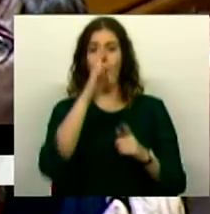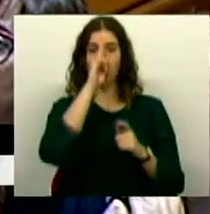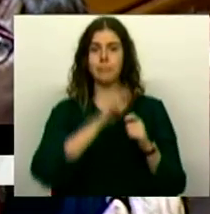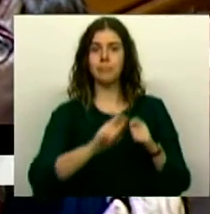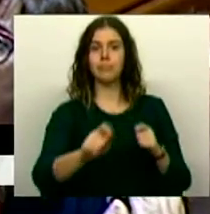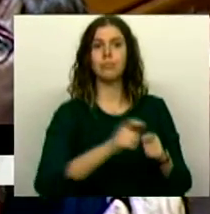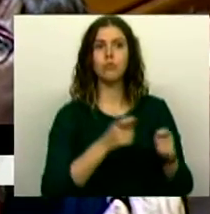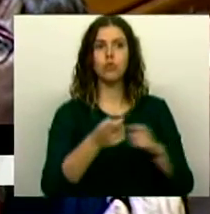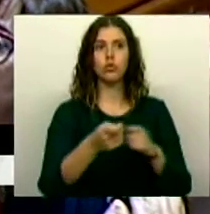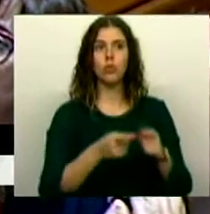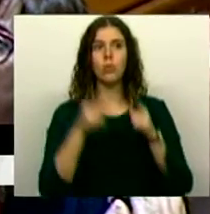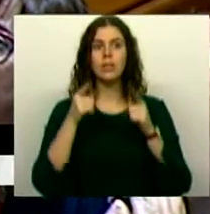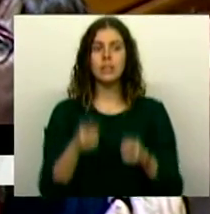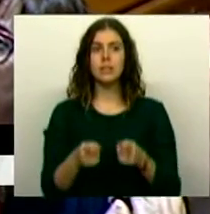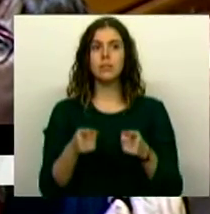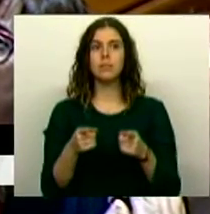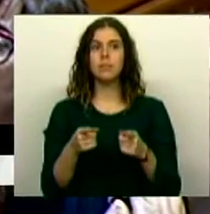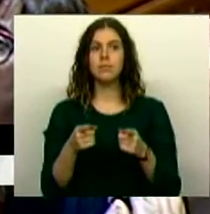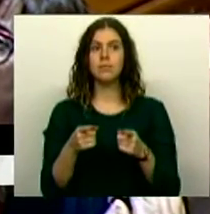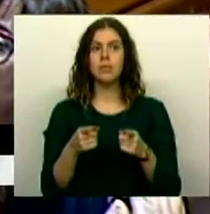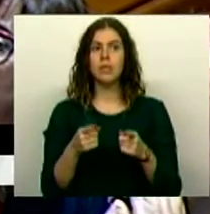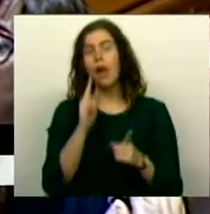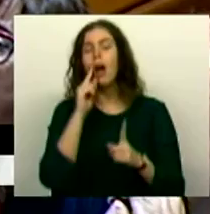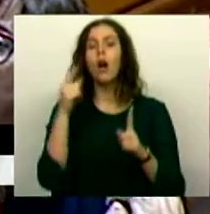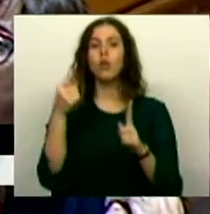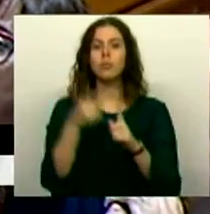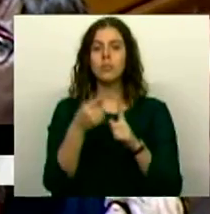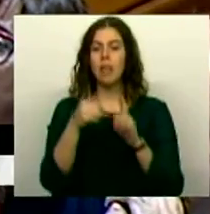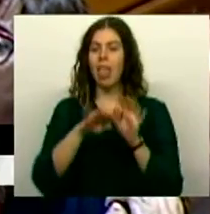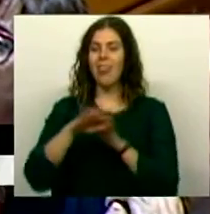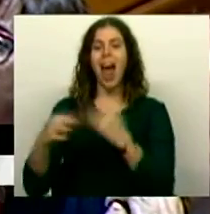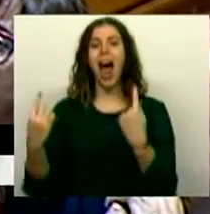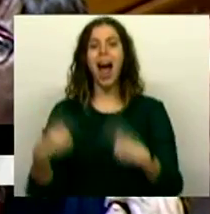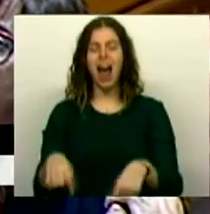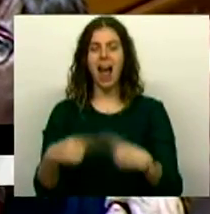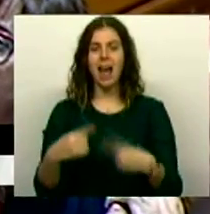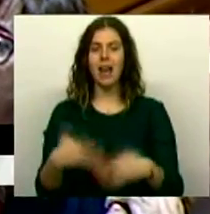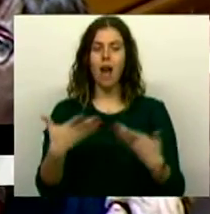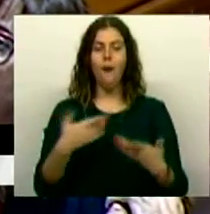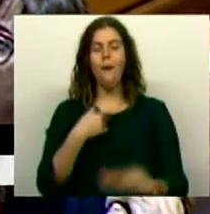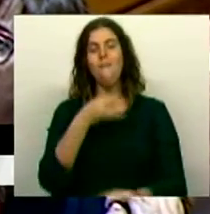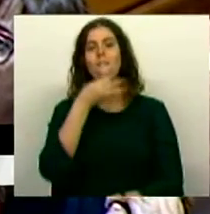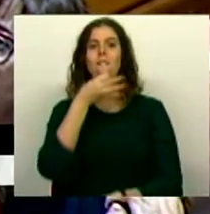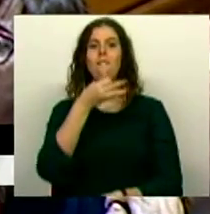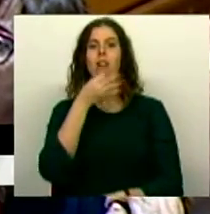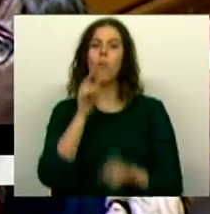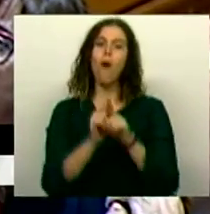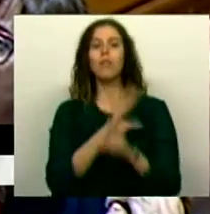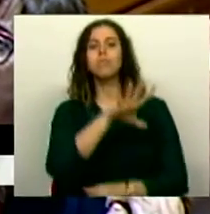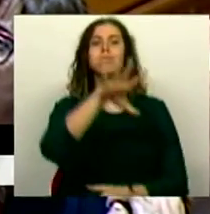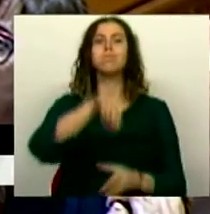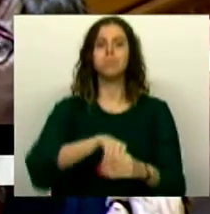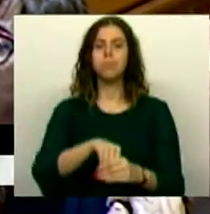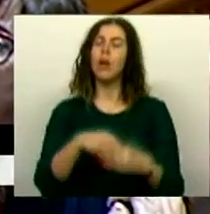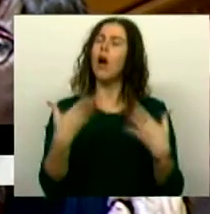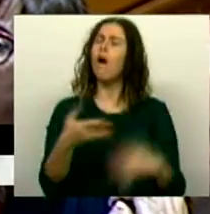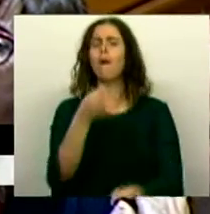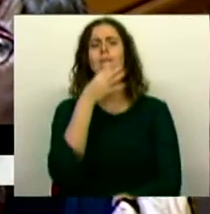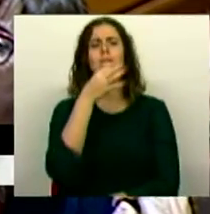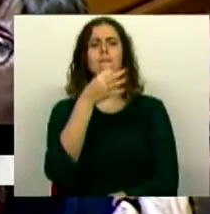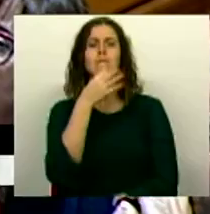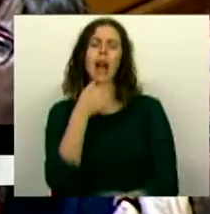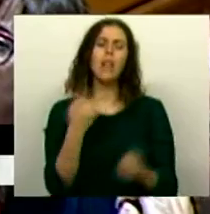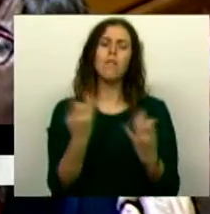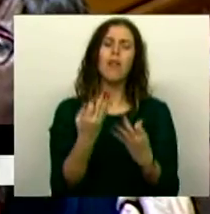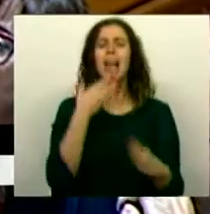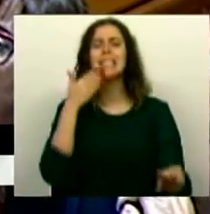gestão. É um objetivo que a direita tem, agora falar em implosão, agora falar em